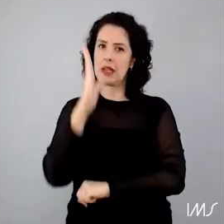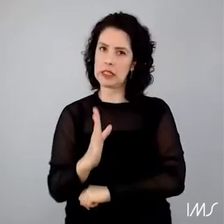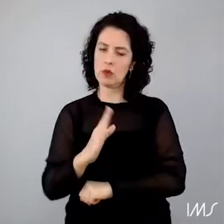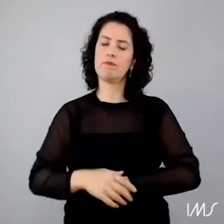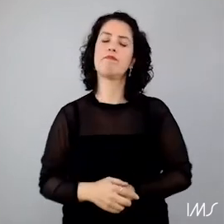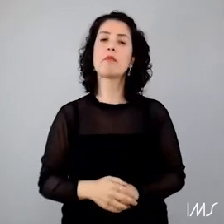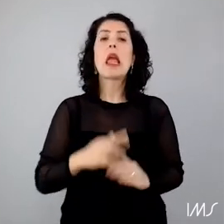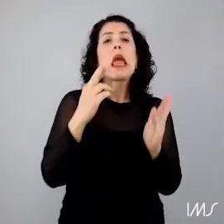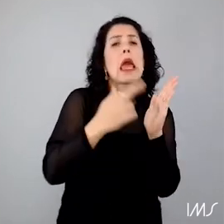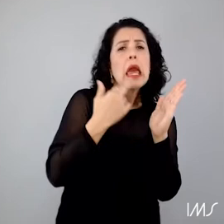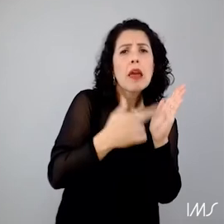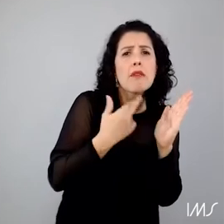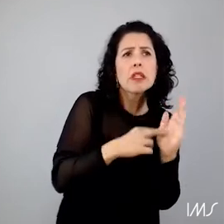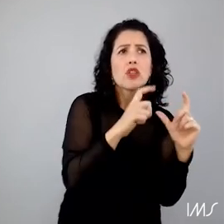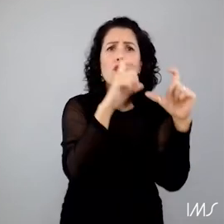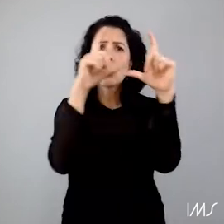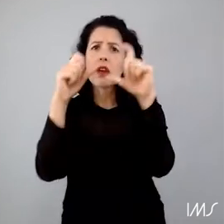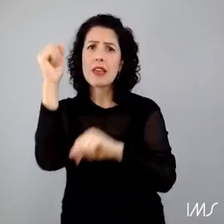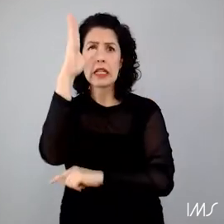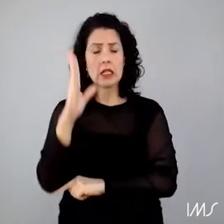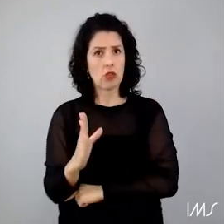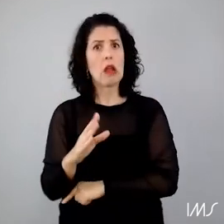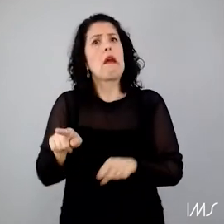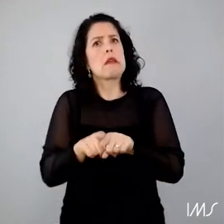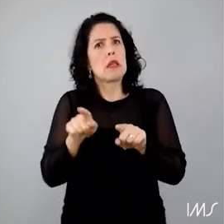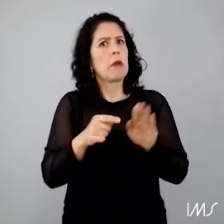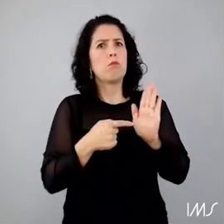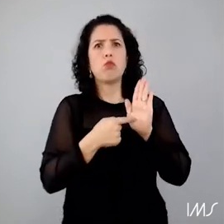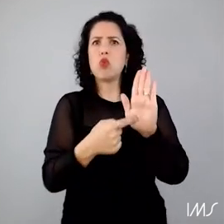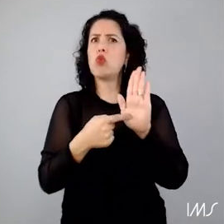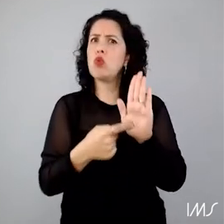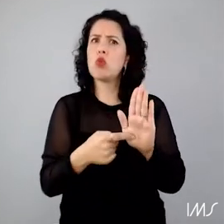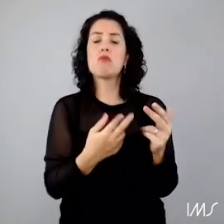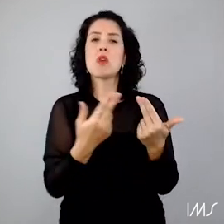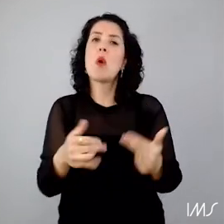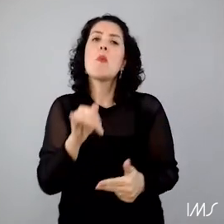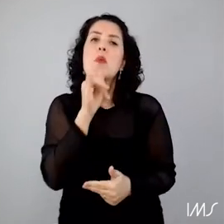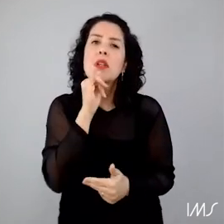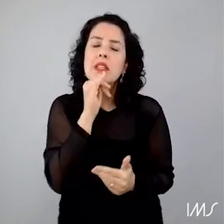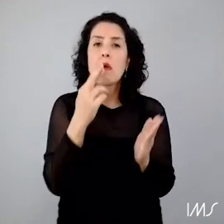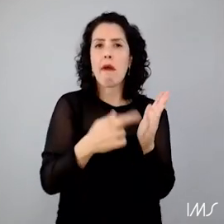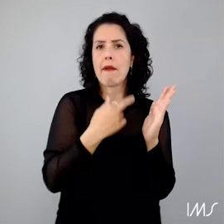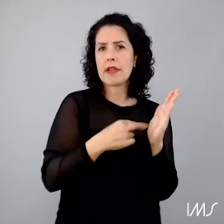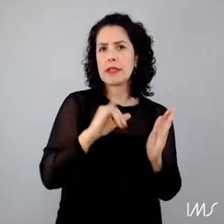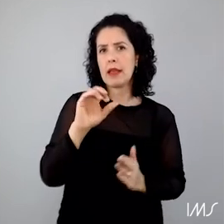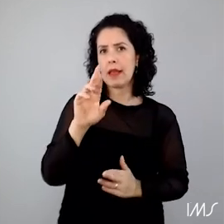Revistas de fotografia nacionais são emblemáticas na época, como a Iris, Iris Foto